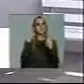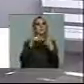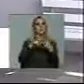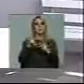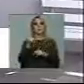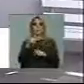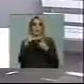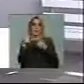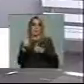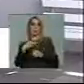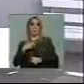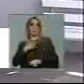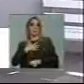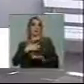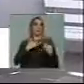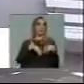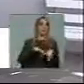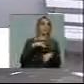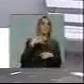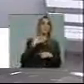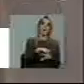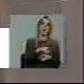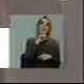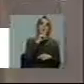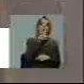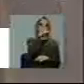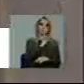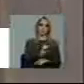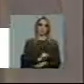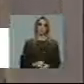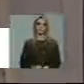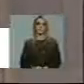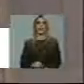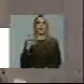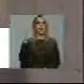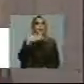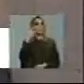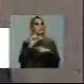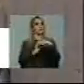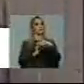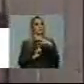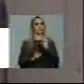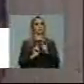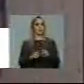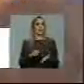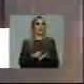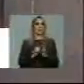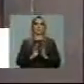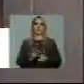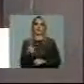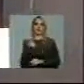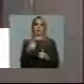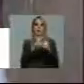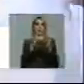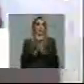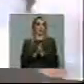leoninas, porque são boas para os concessionários e mal e má solução para o Estado. Principal vantagem, não é necessário